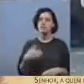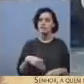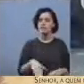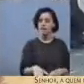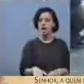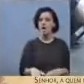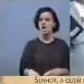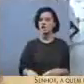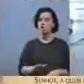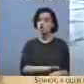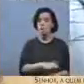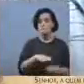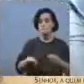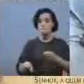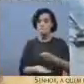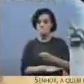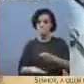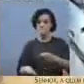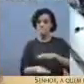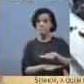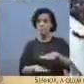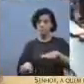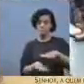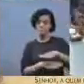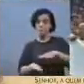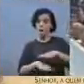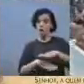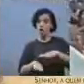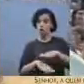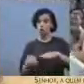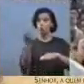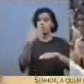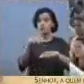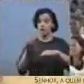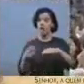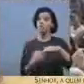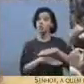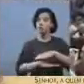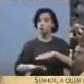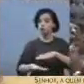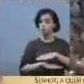profundezas do inferno, que sai de lá. É de lá que sai aquilo, vem de lá.